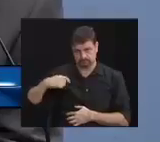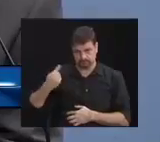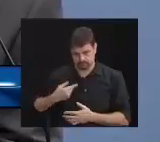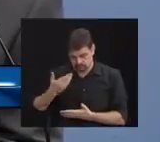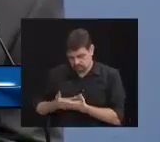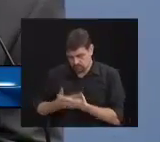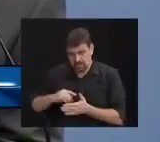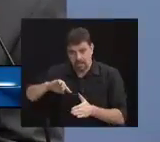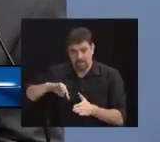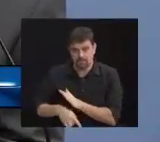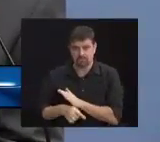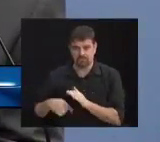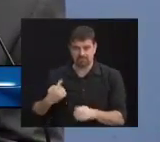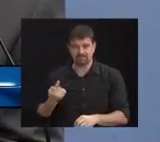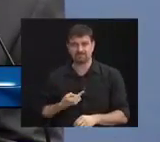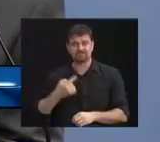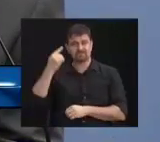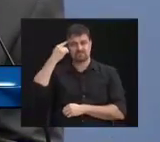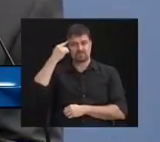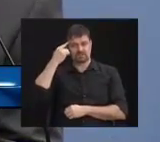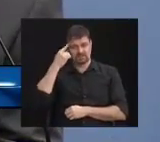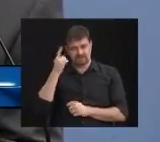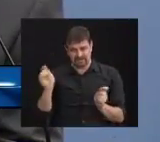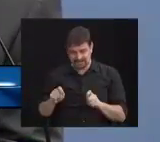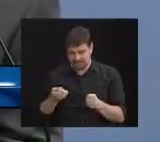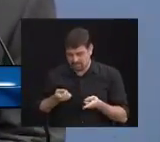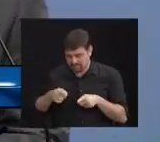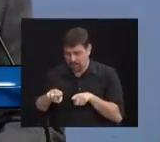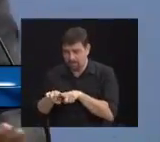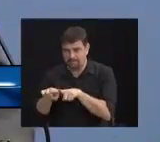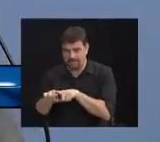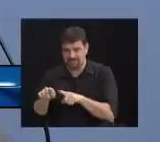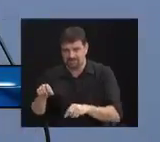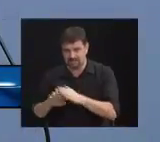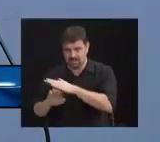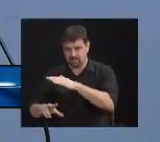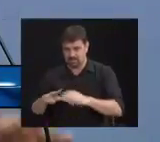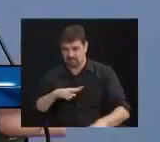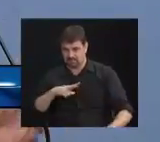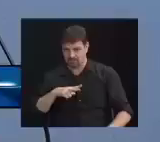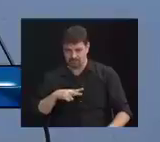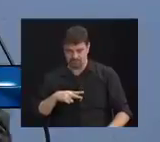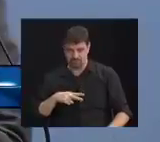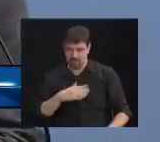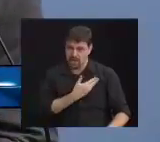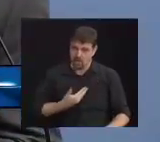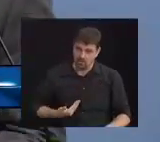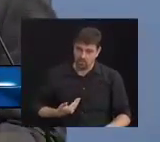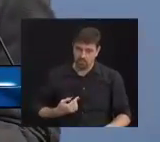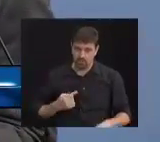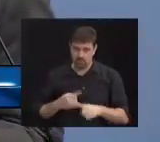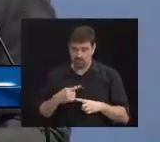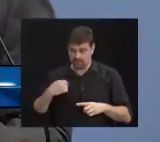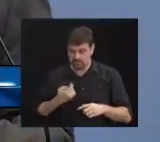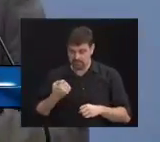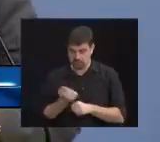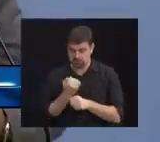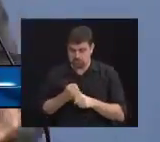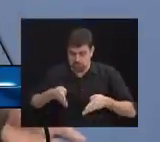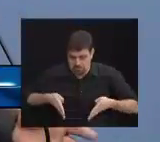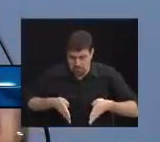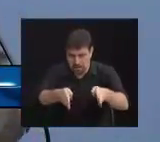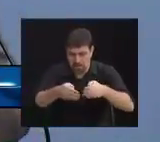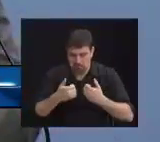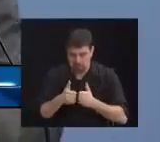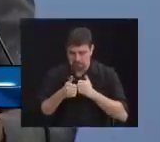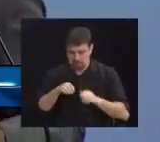Vamos estudar, vamos ver se nós vamos ter parceria pública-privada, porque, de repente, a gente coloca um BRT aí, mas daqui a